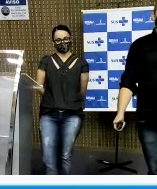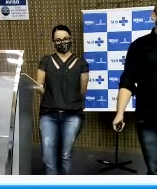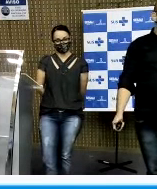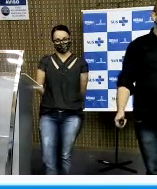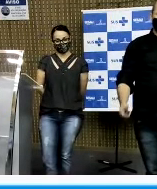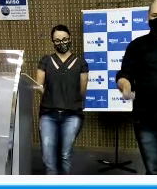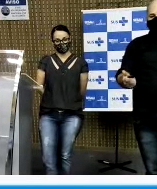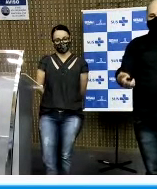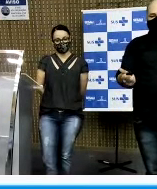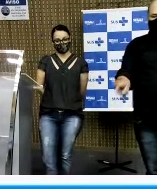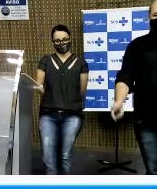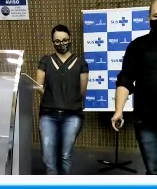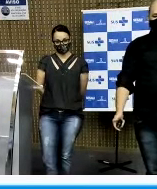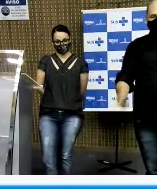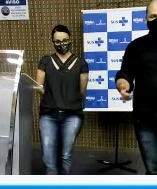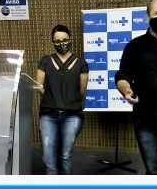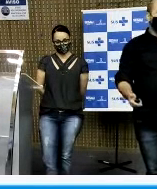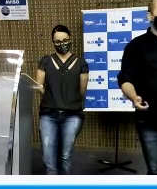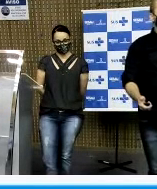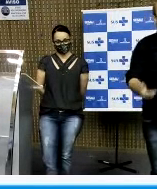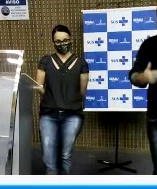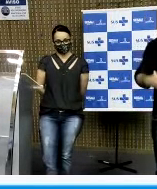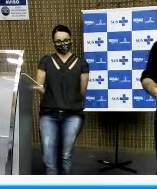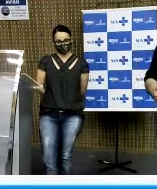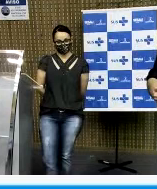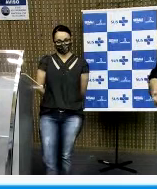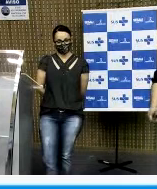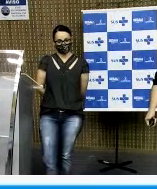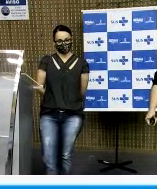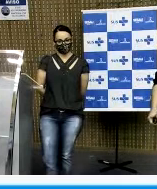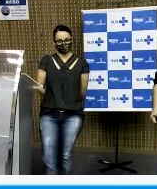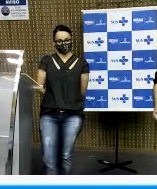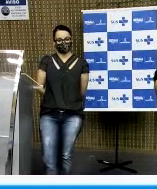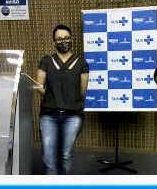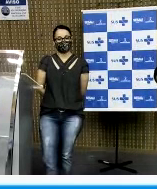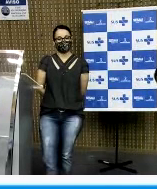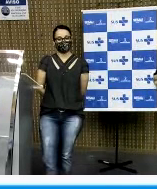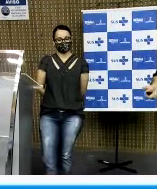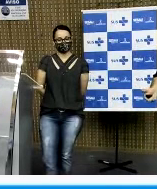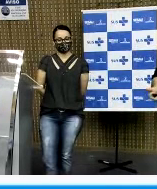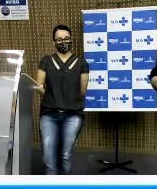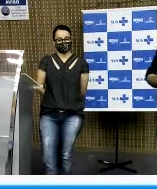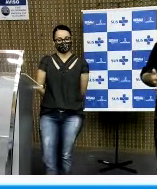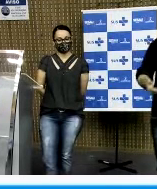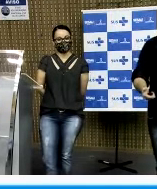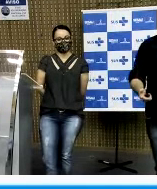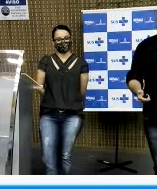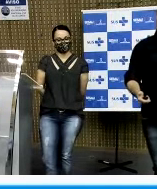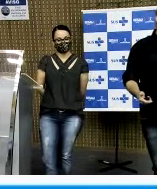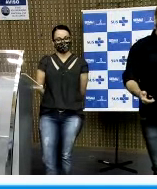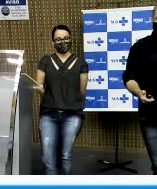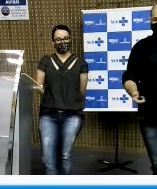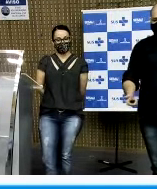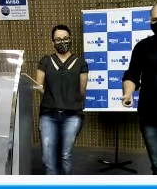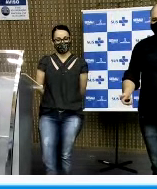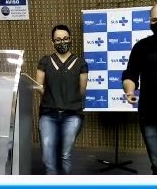foi baixa, devido ali, justamente esse número baixo, ele se aplica a janeiro e fevereiro, tá? A partir de março já não consegui listar